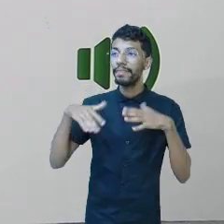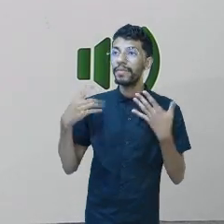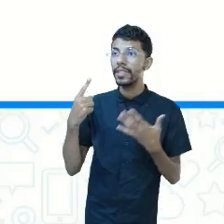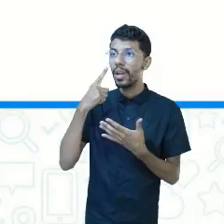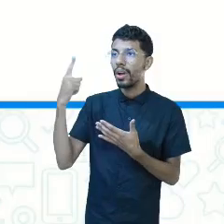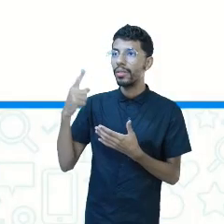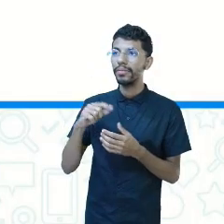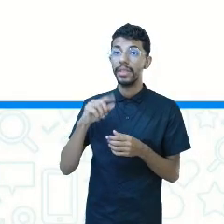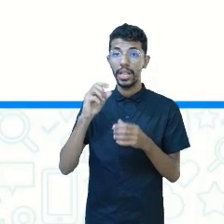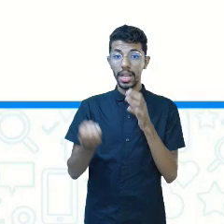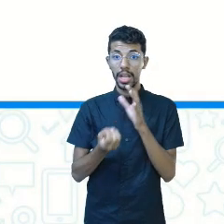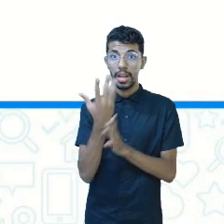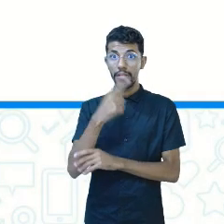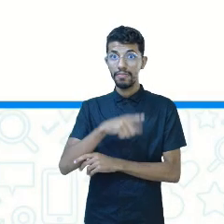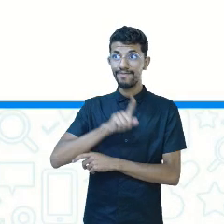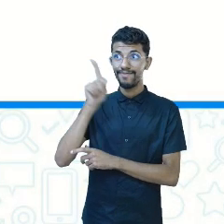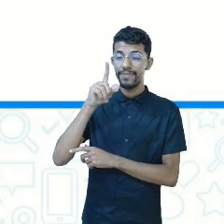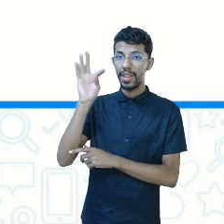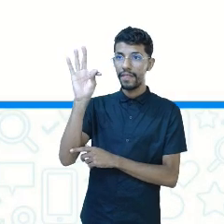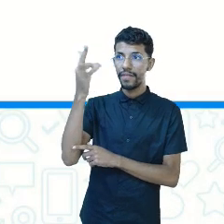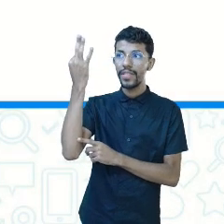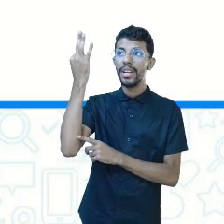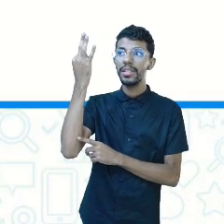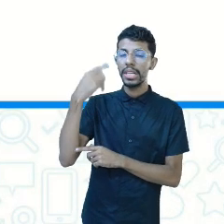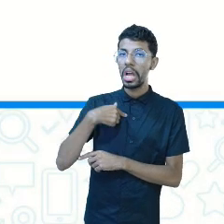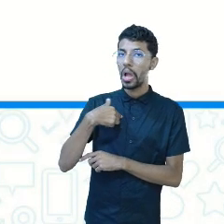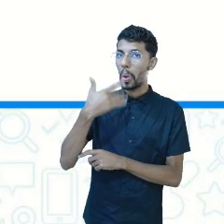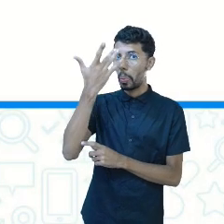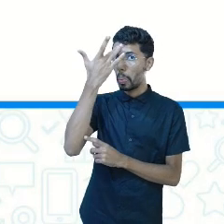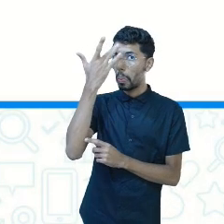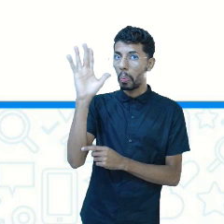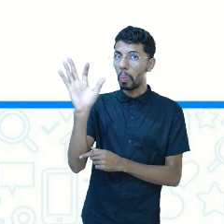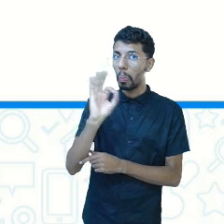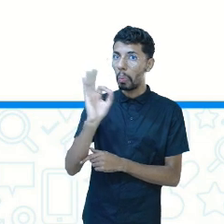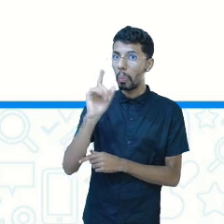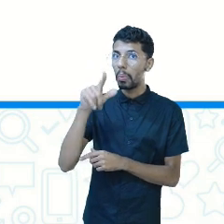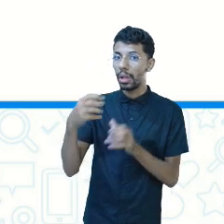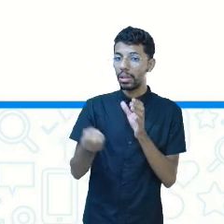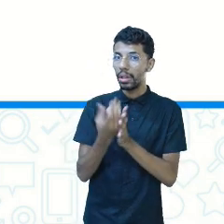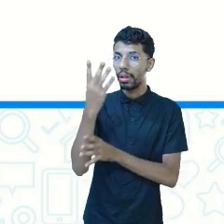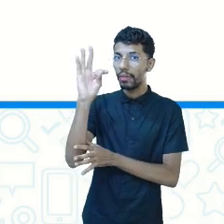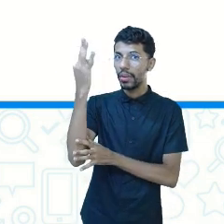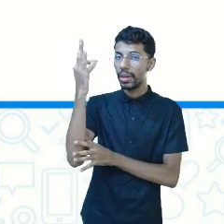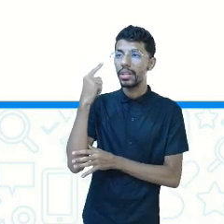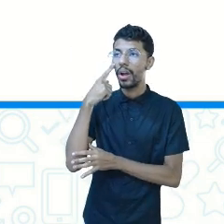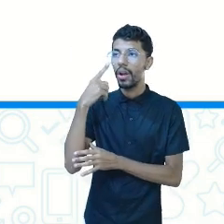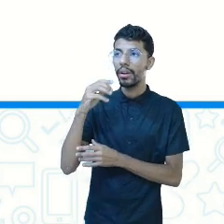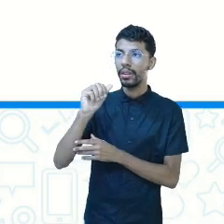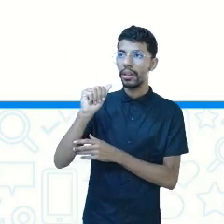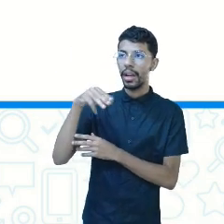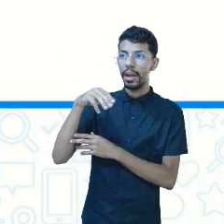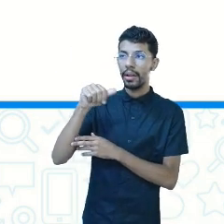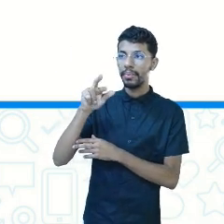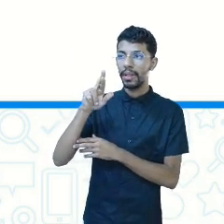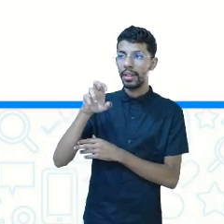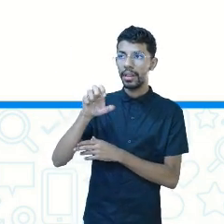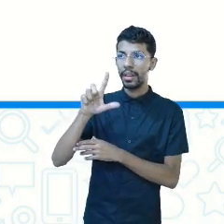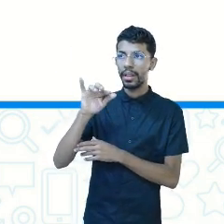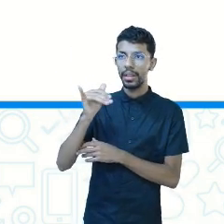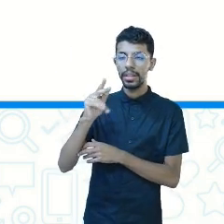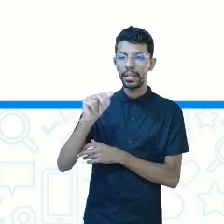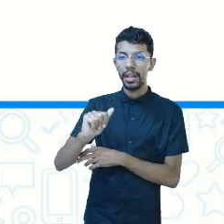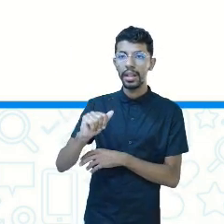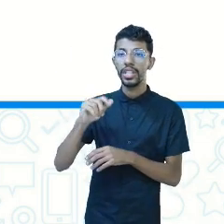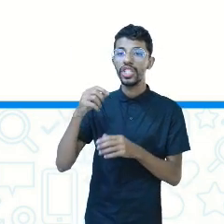De origem francesa, eu não sabia disso, gente, que é de origem francesa. A amarelinha chegou